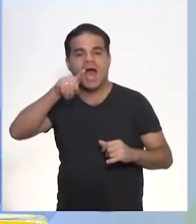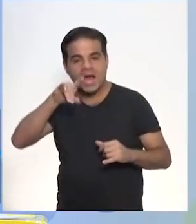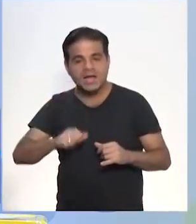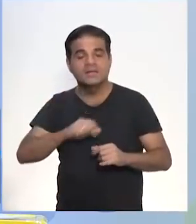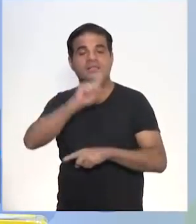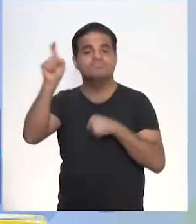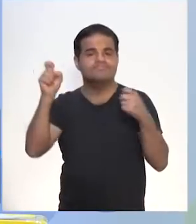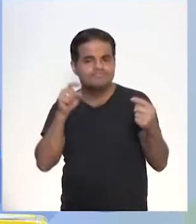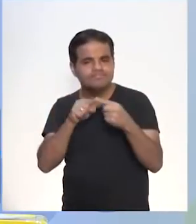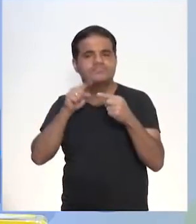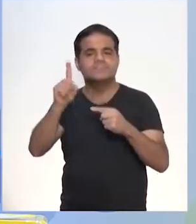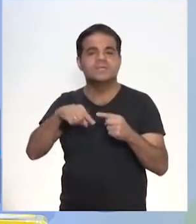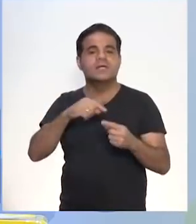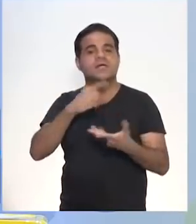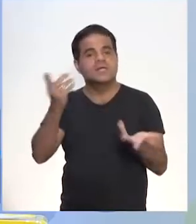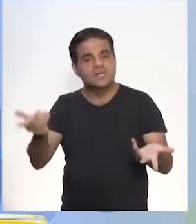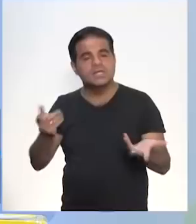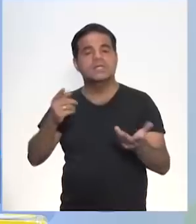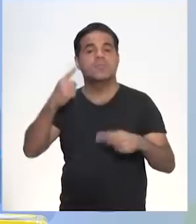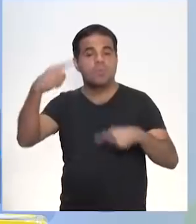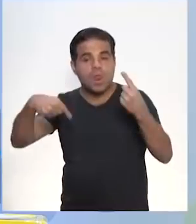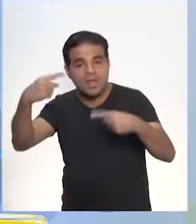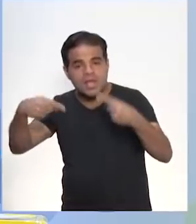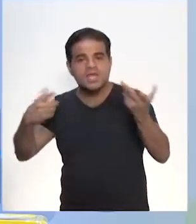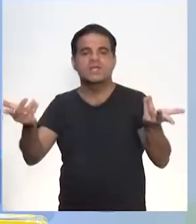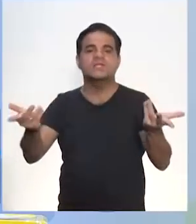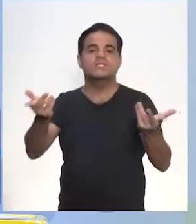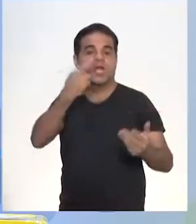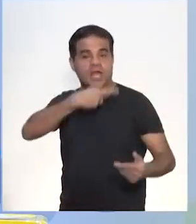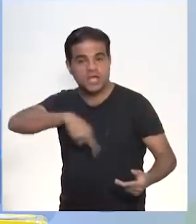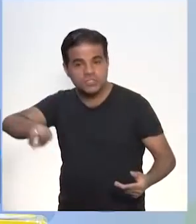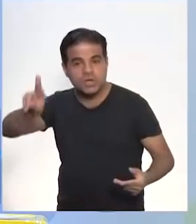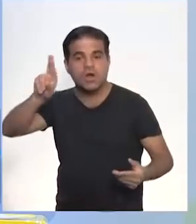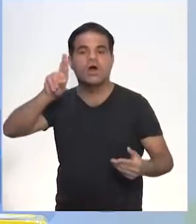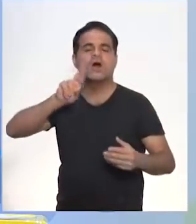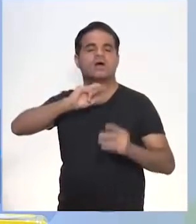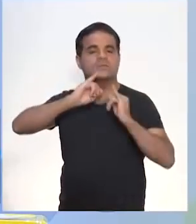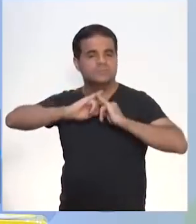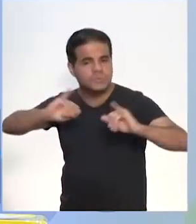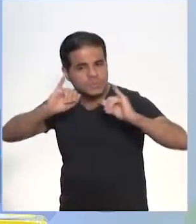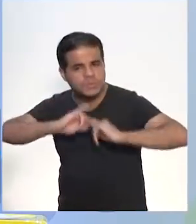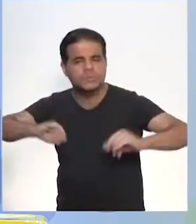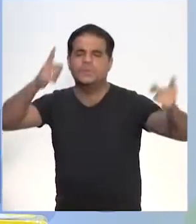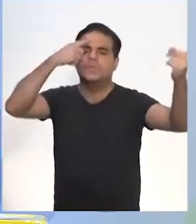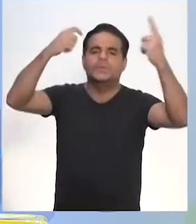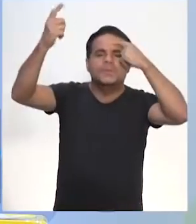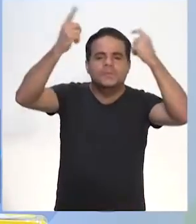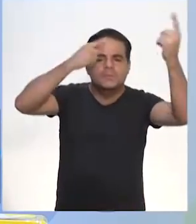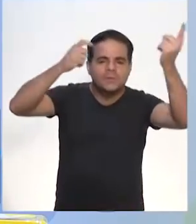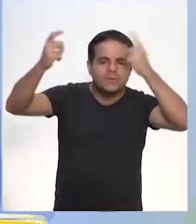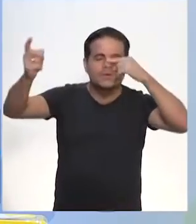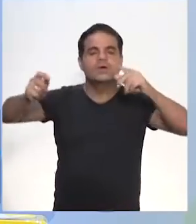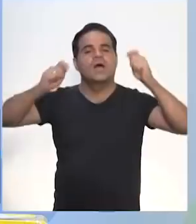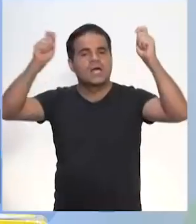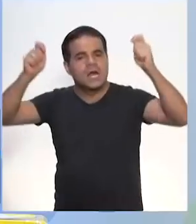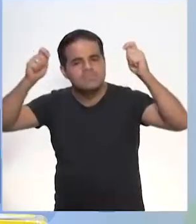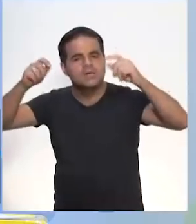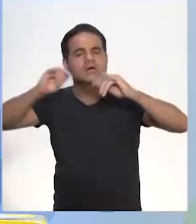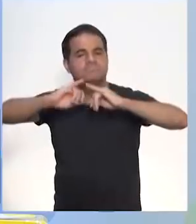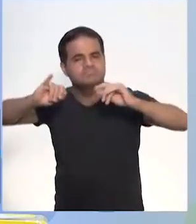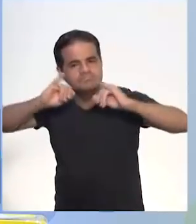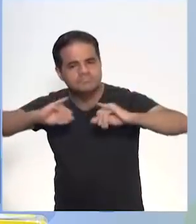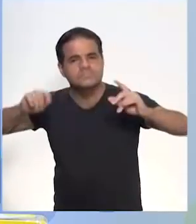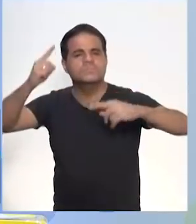atendia muito à finalidade aí política, religiosa, de propagação de ideias, tá? Então, uma campanha política,